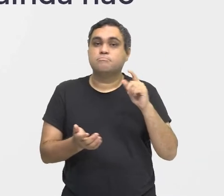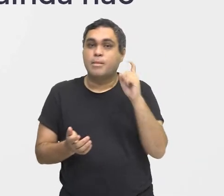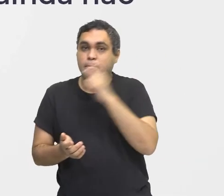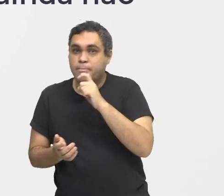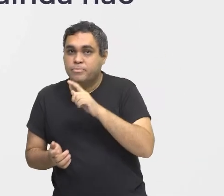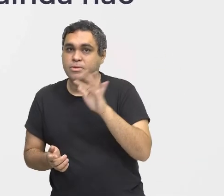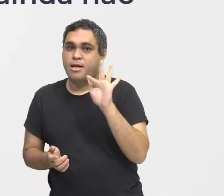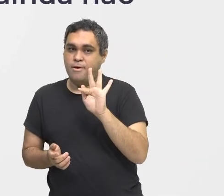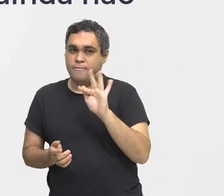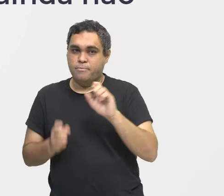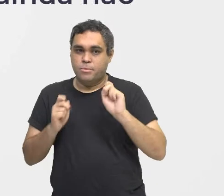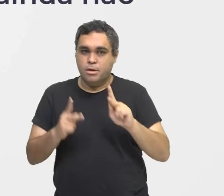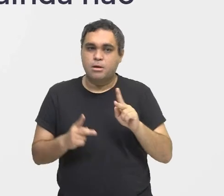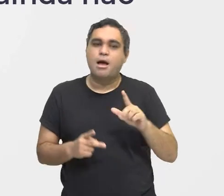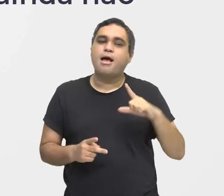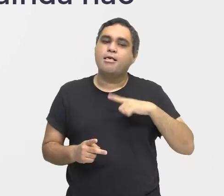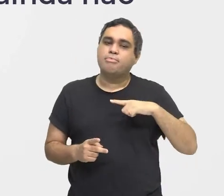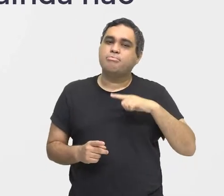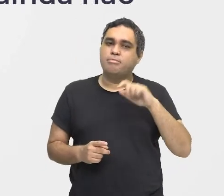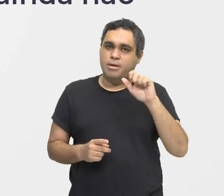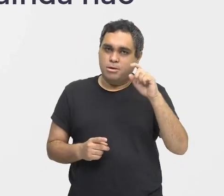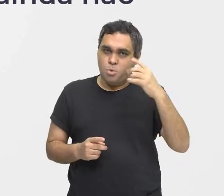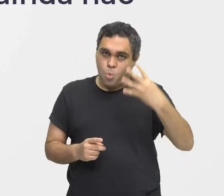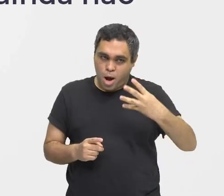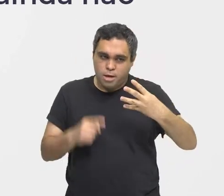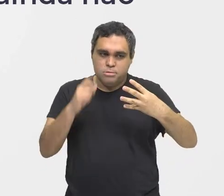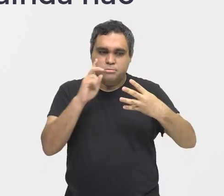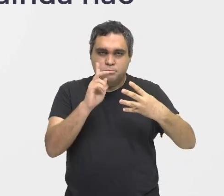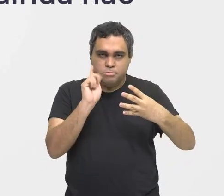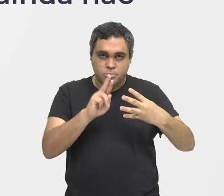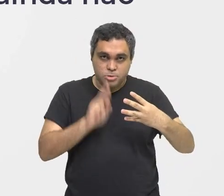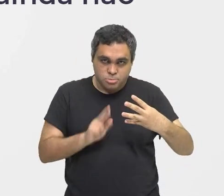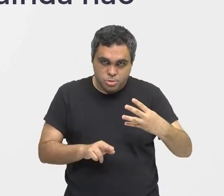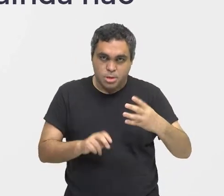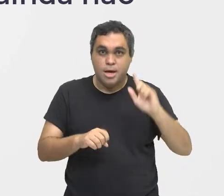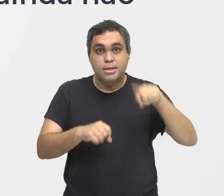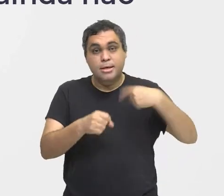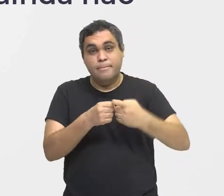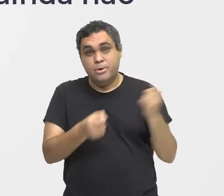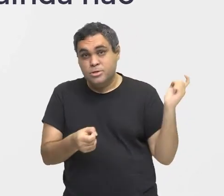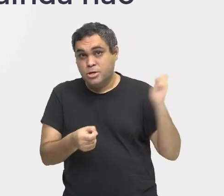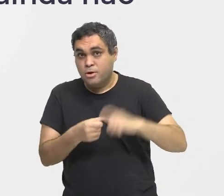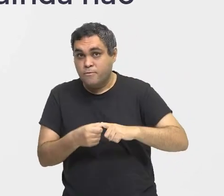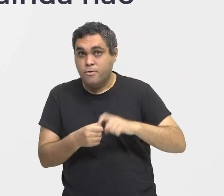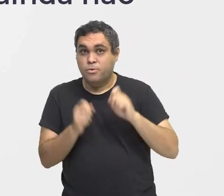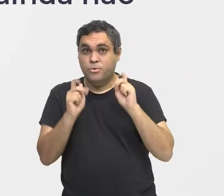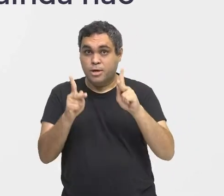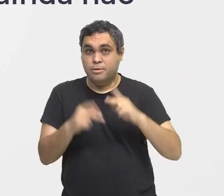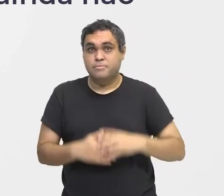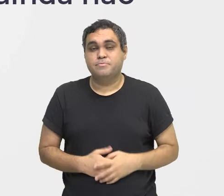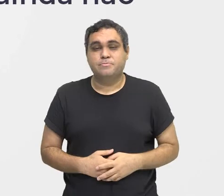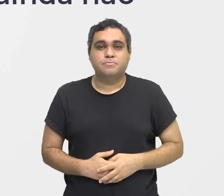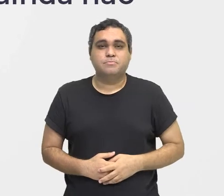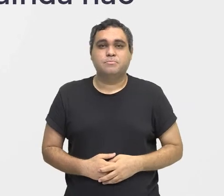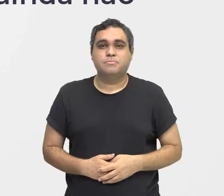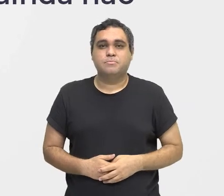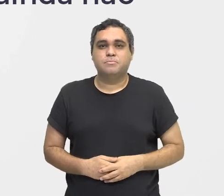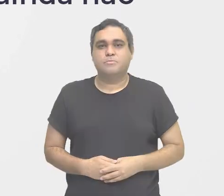4 itens para ler e responder. E daqui a pouco eu retorno com a participação de vocês.